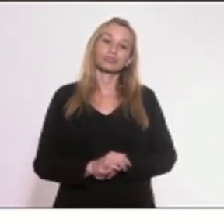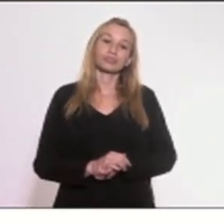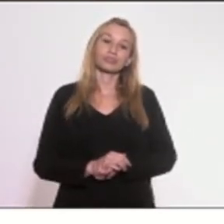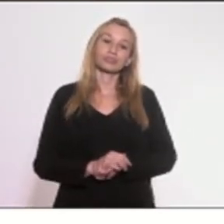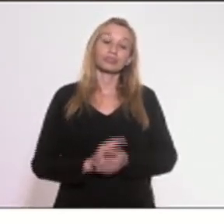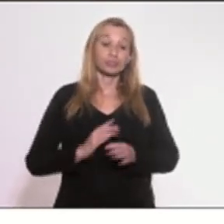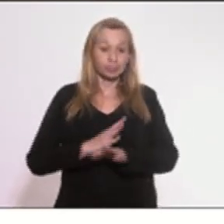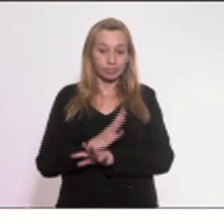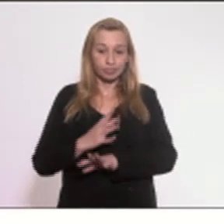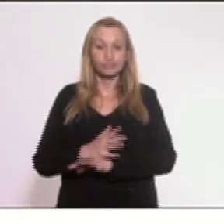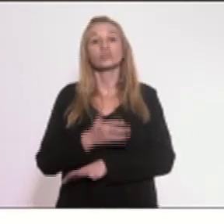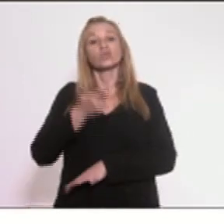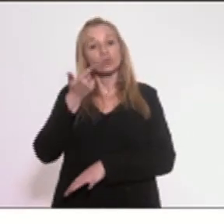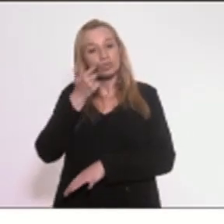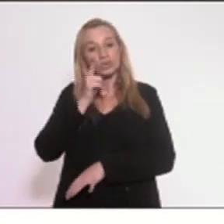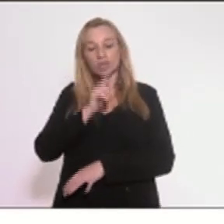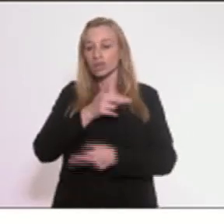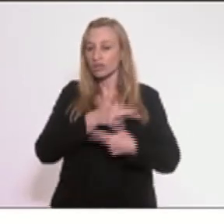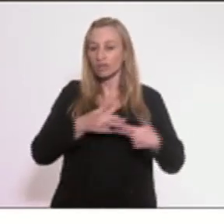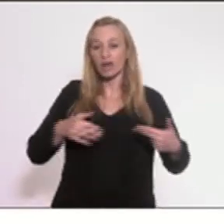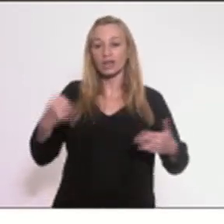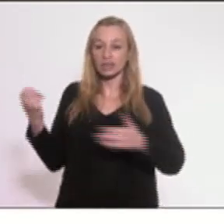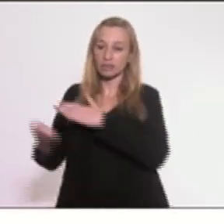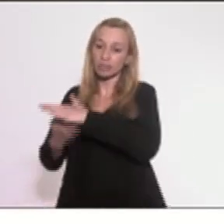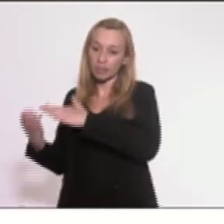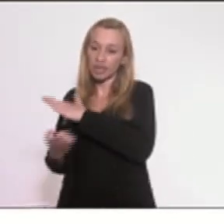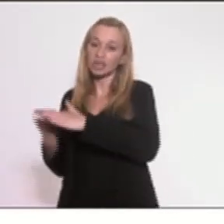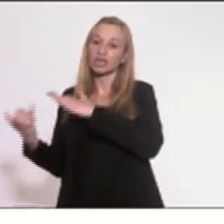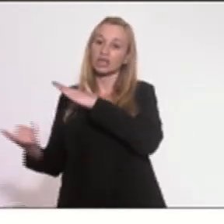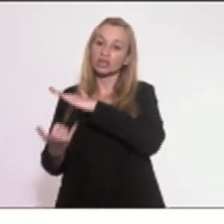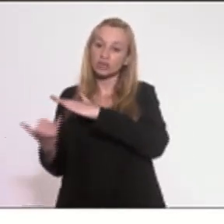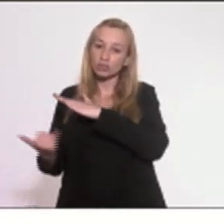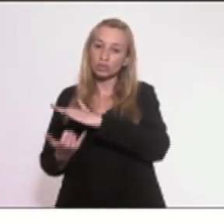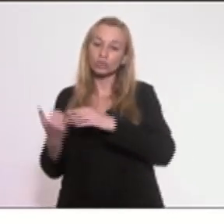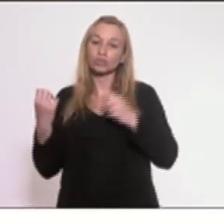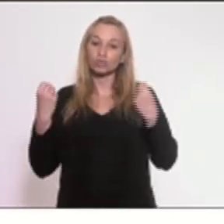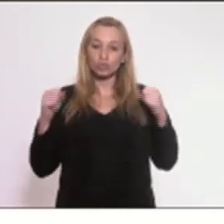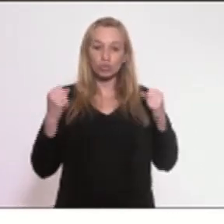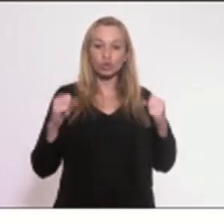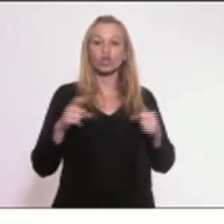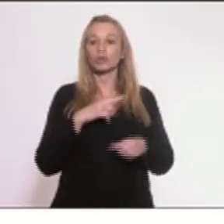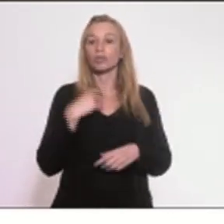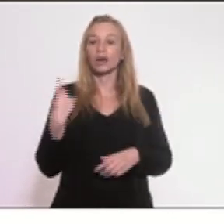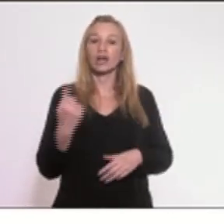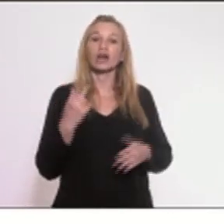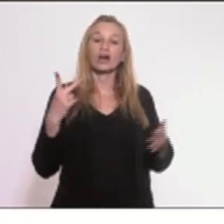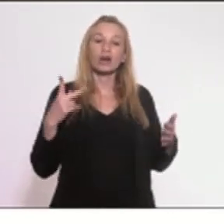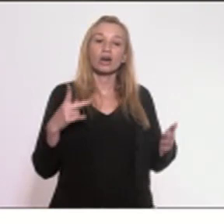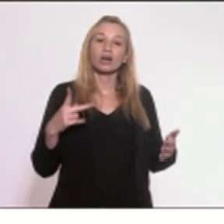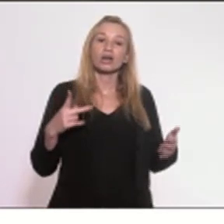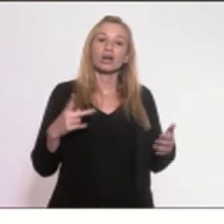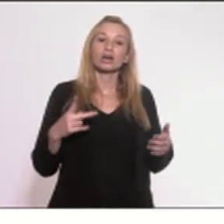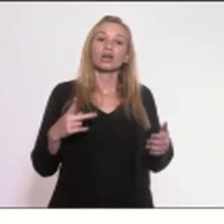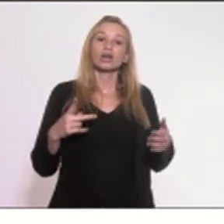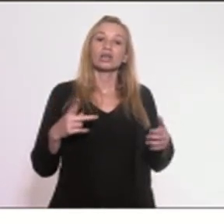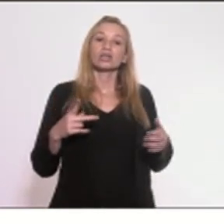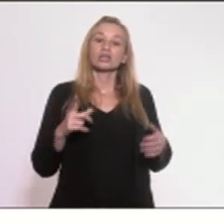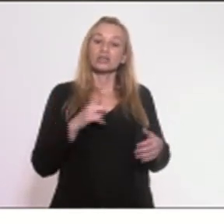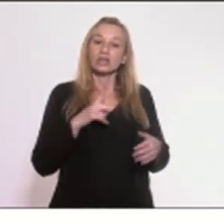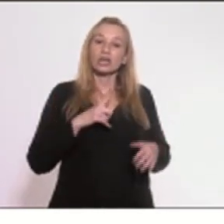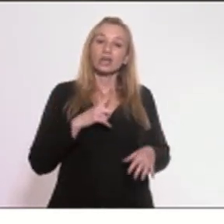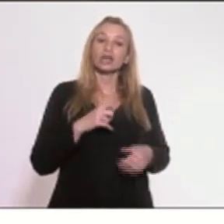empresas de grande porte, indústrias, para gerar aquilo que nós precisamos tanto, gerar